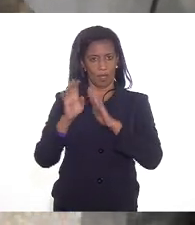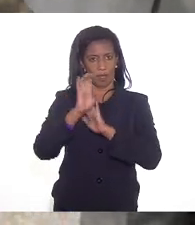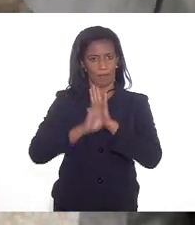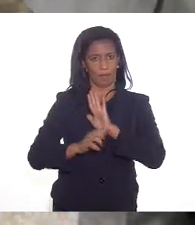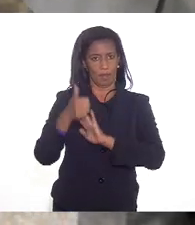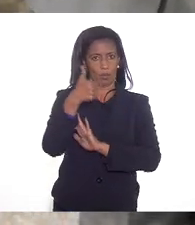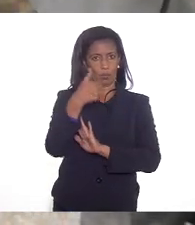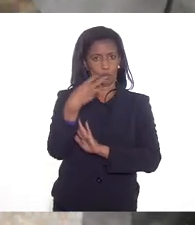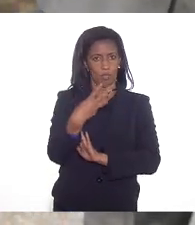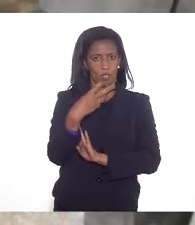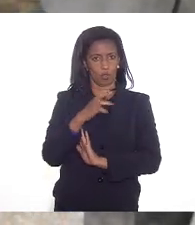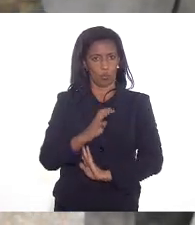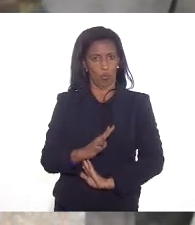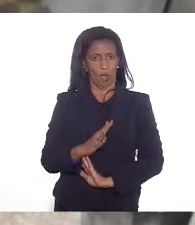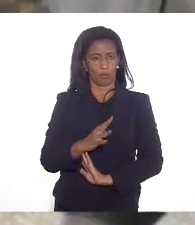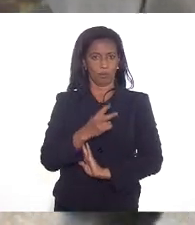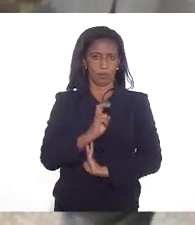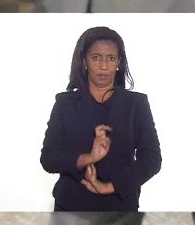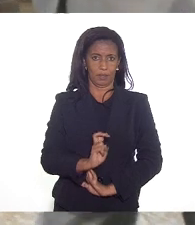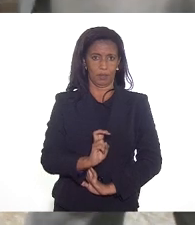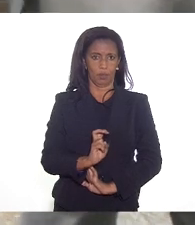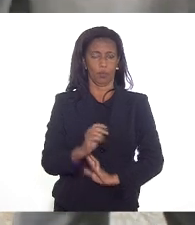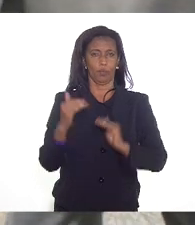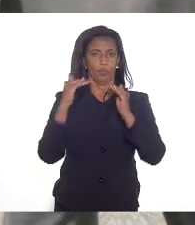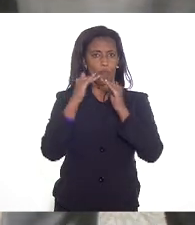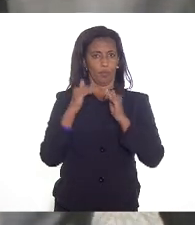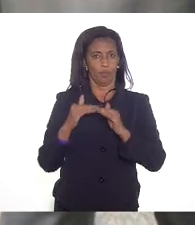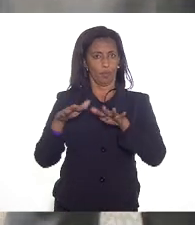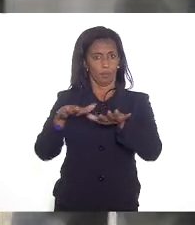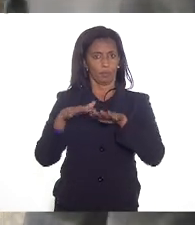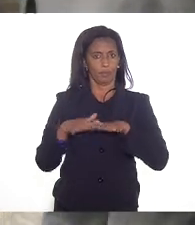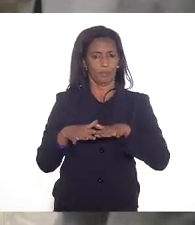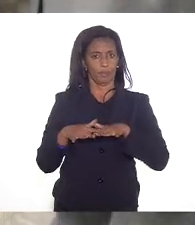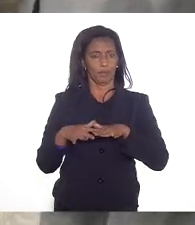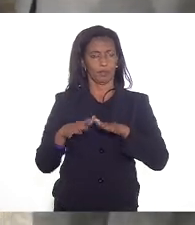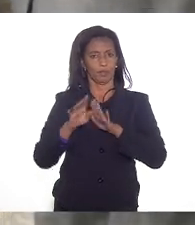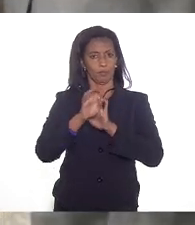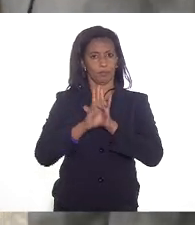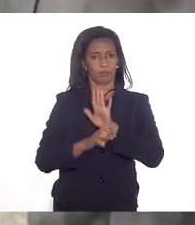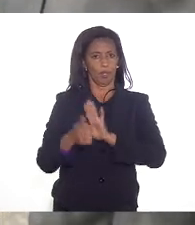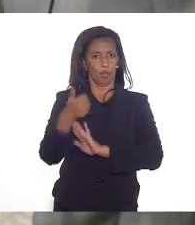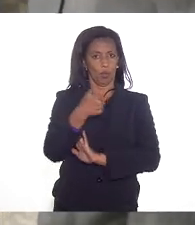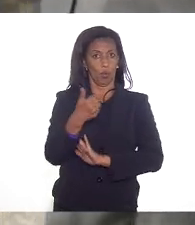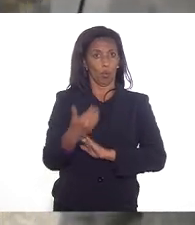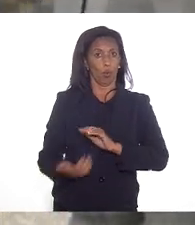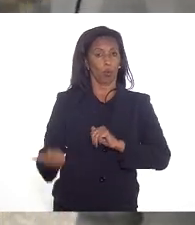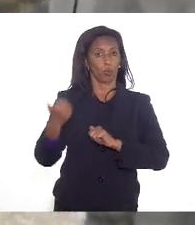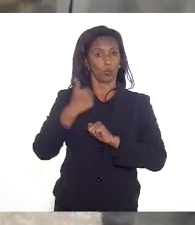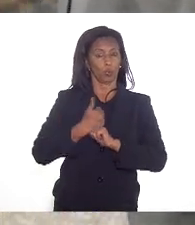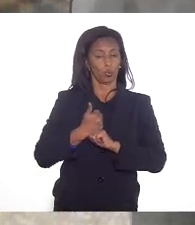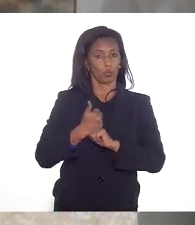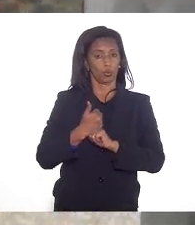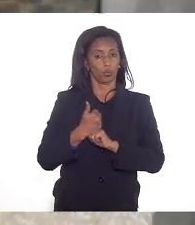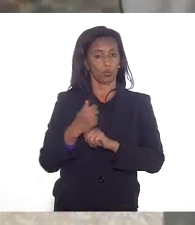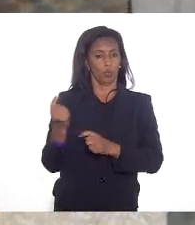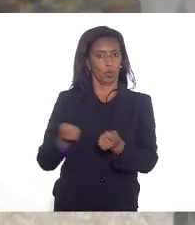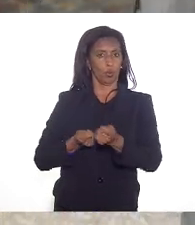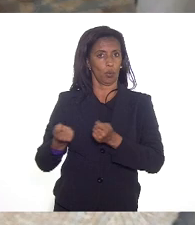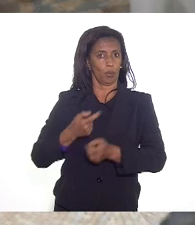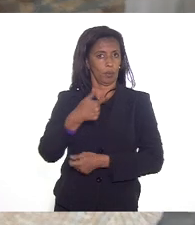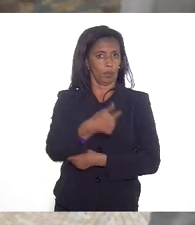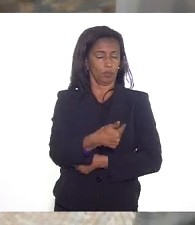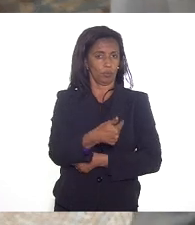3 4 e 5 favorável à emenda de plenário número um favorável com subemenda à emenda da comissão de Economia